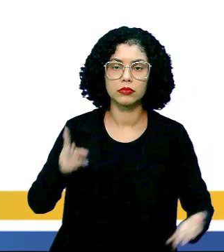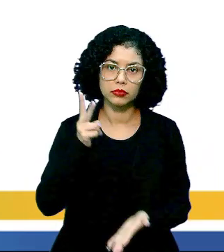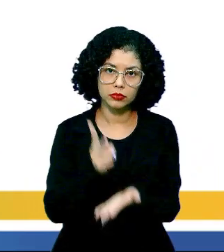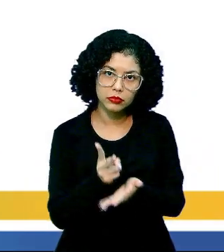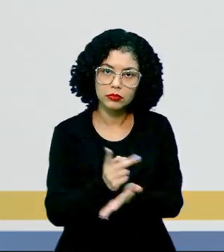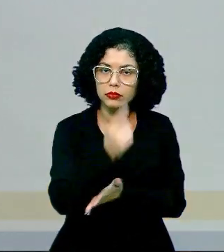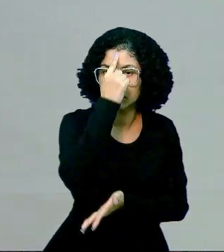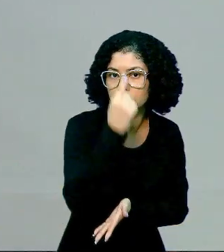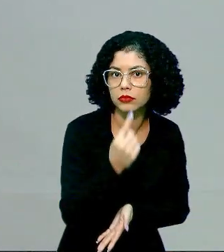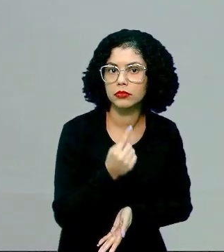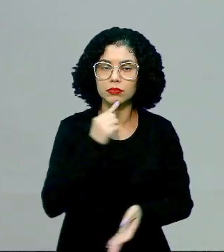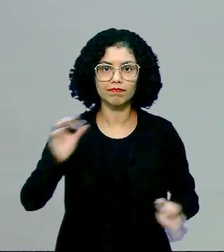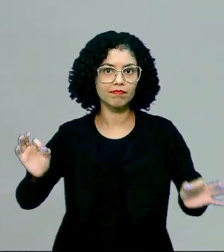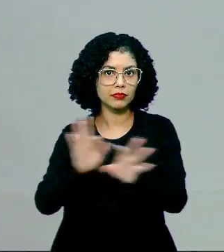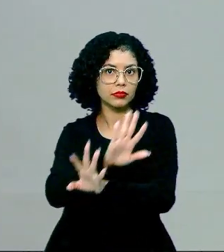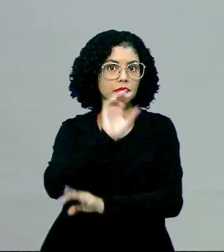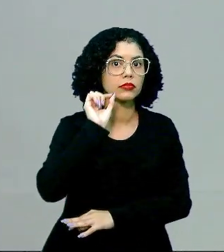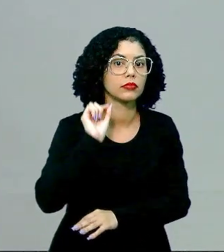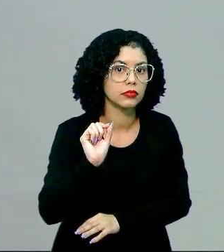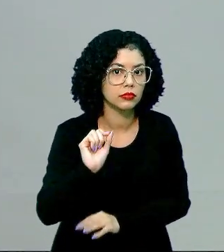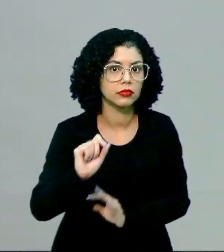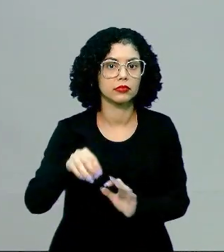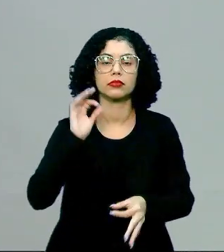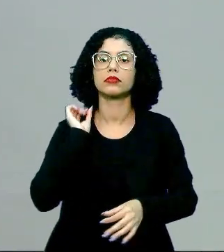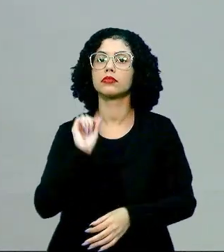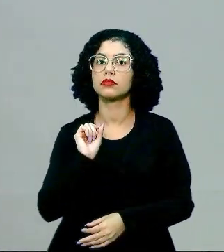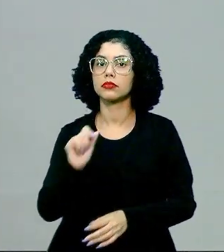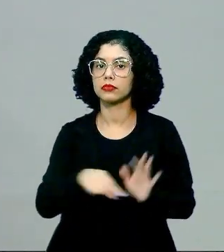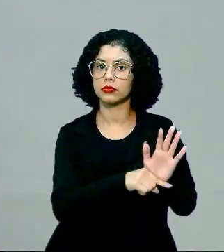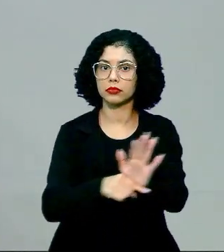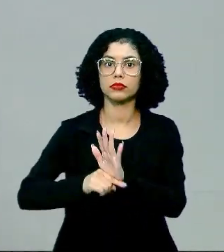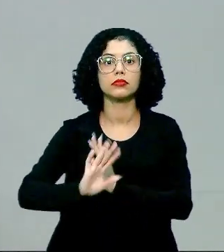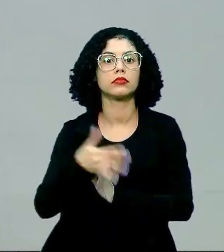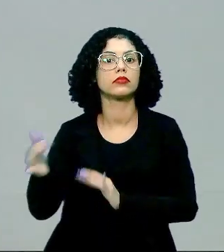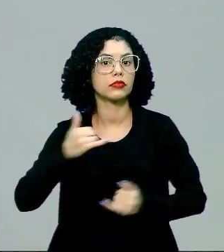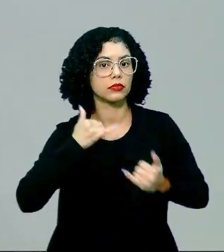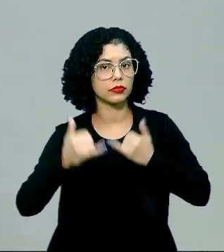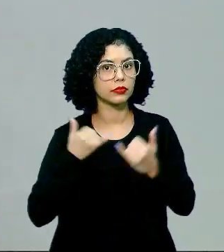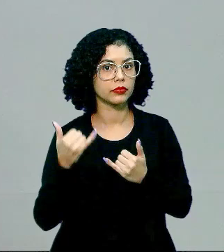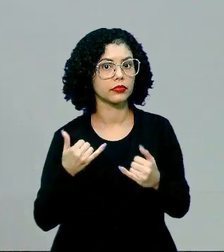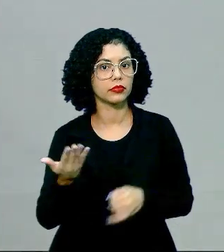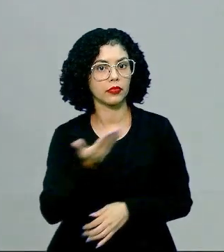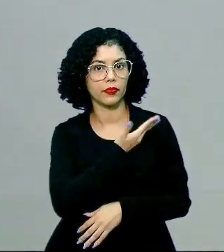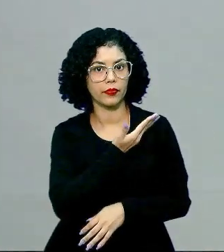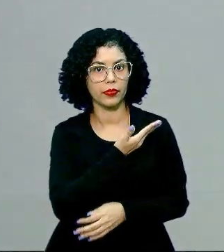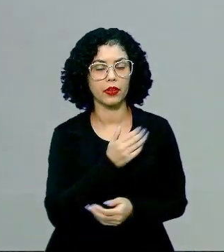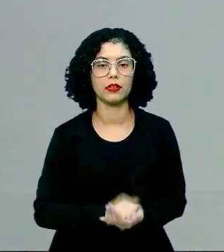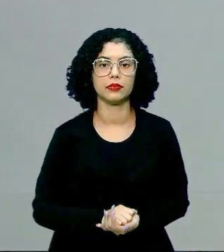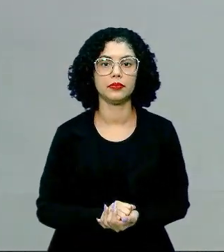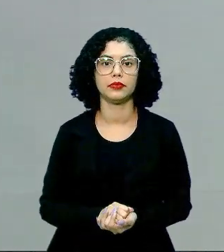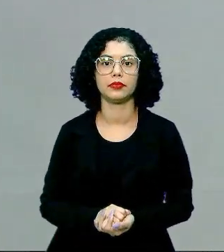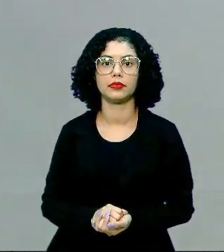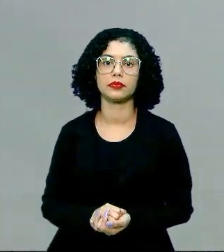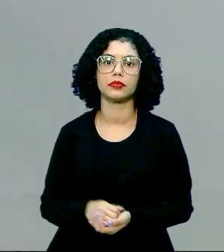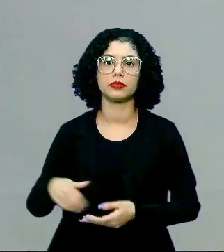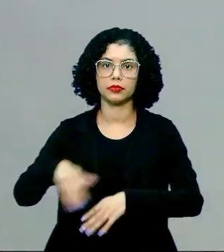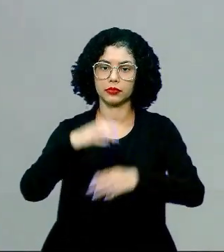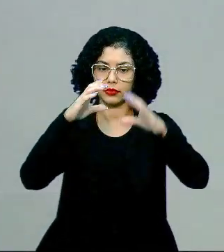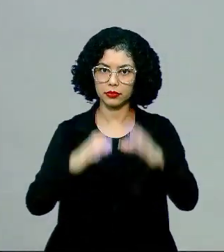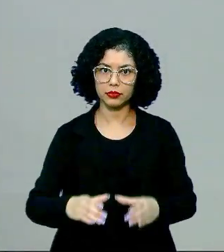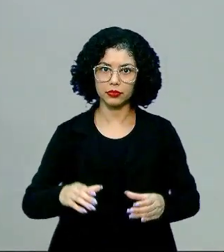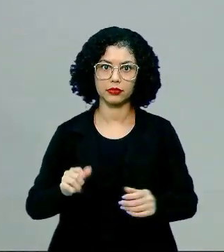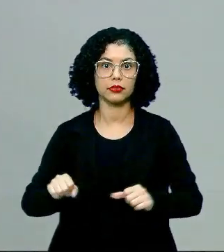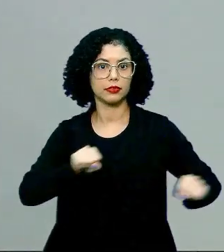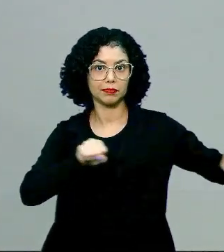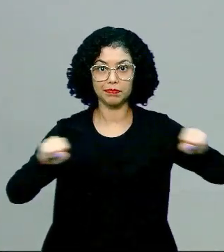essa imagem, ela acaba representando justamente o quê? E quando você está brincando com os seus colegas na rua do bairro, lá do